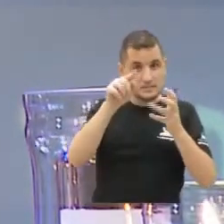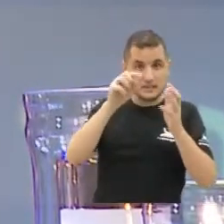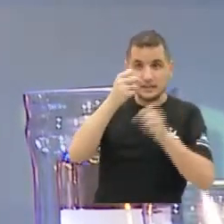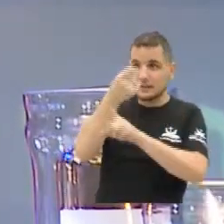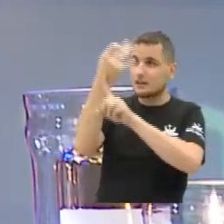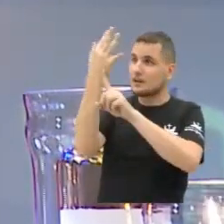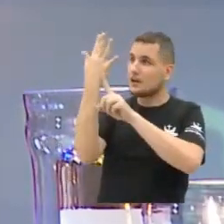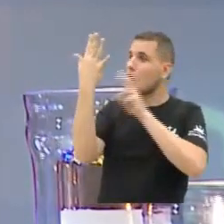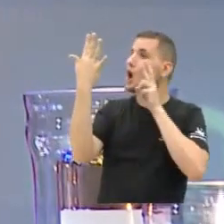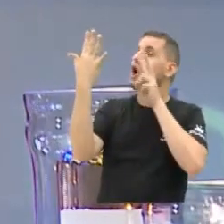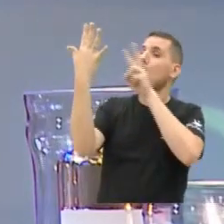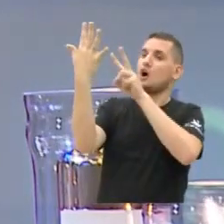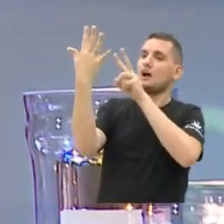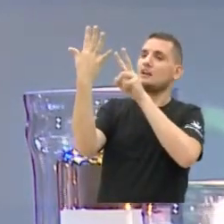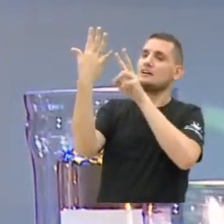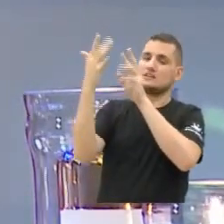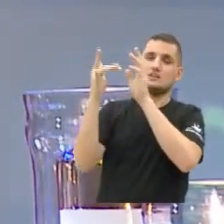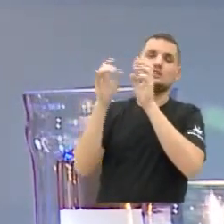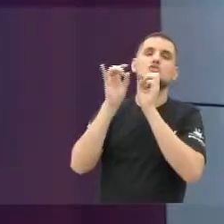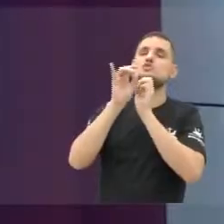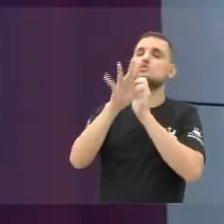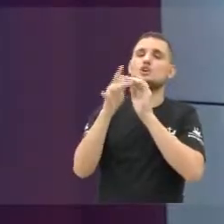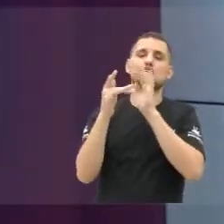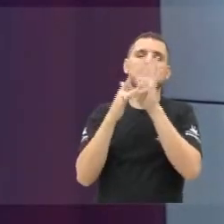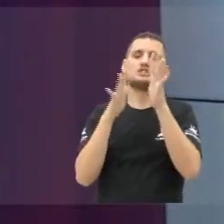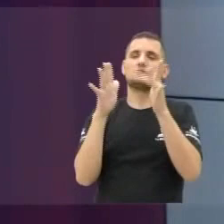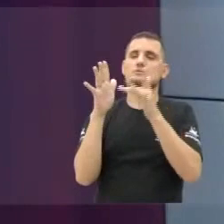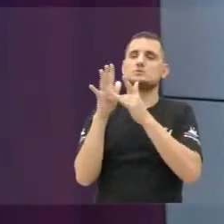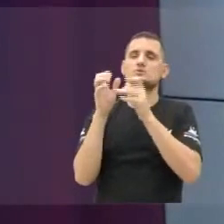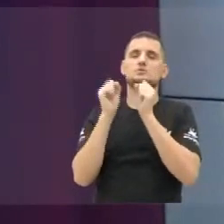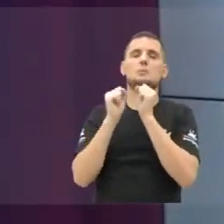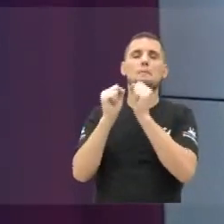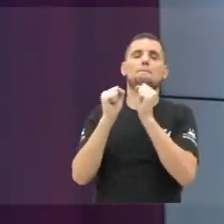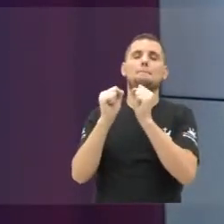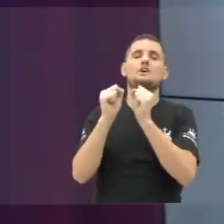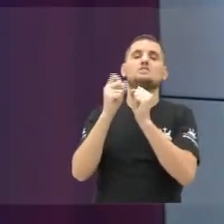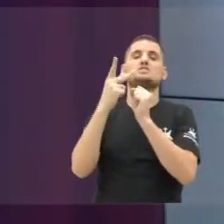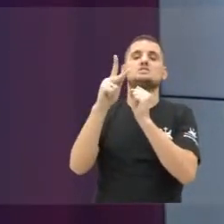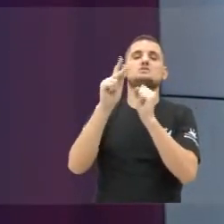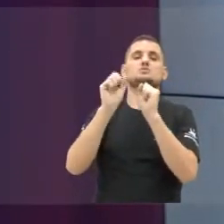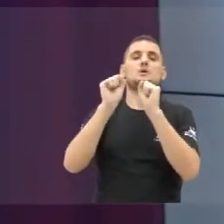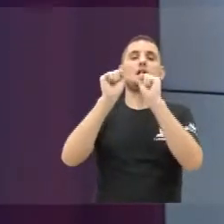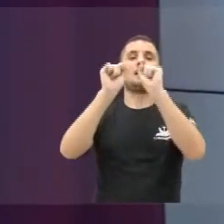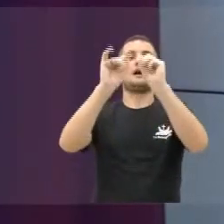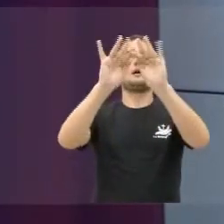Só Jesus pode preencher o vazio que está na tua alma.